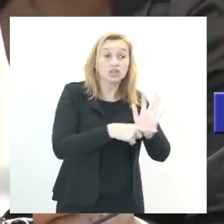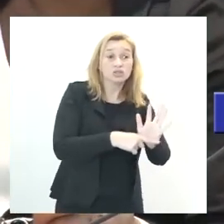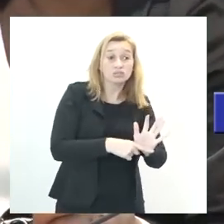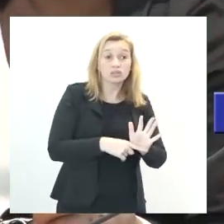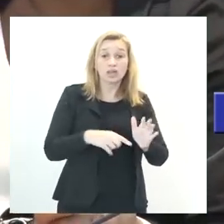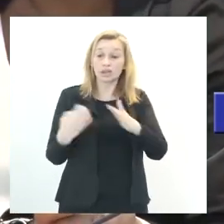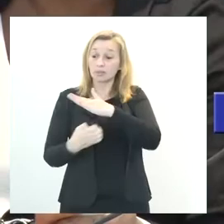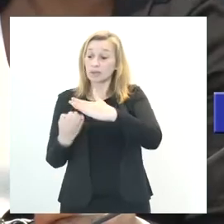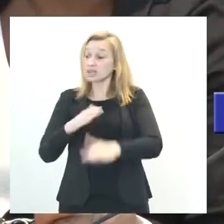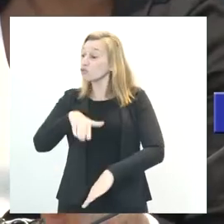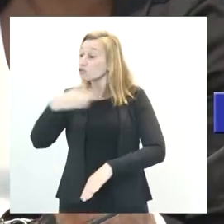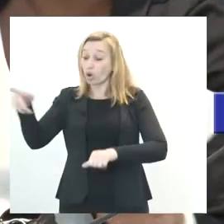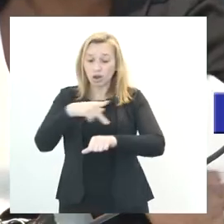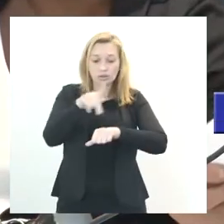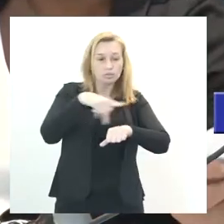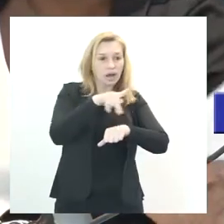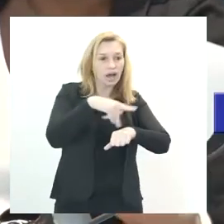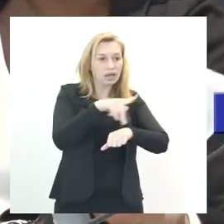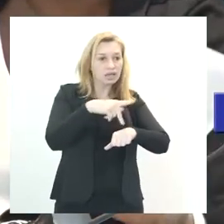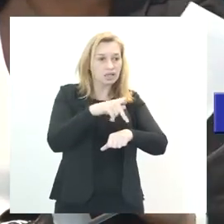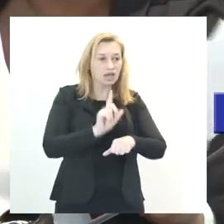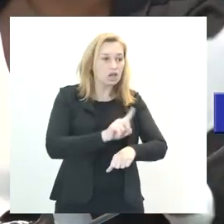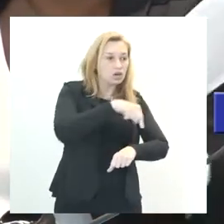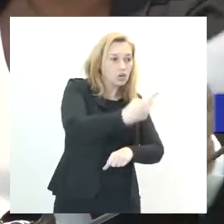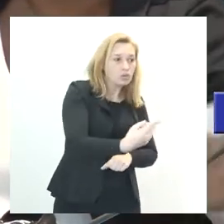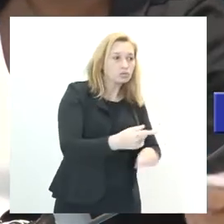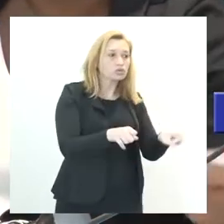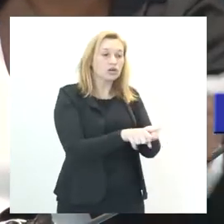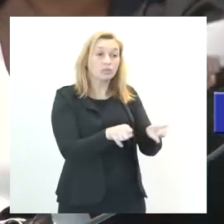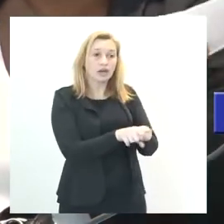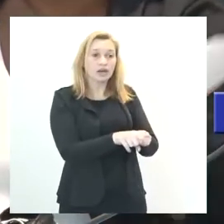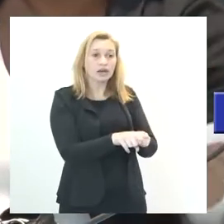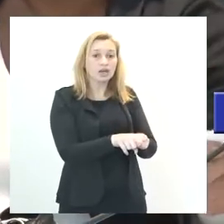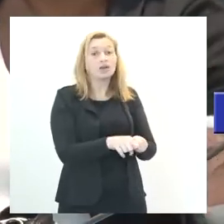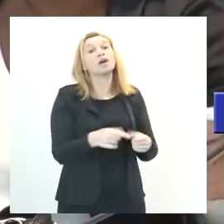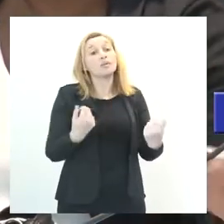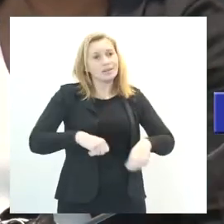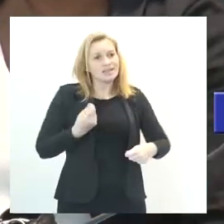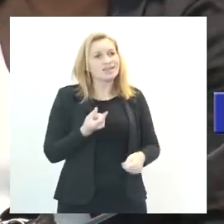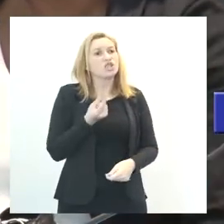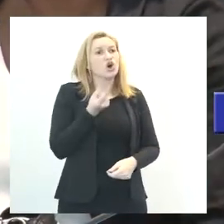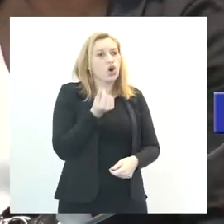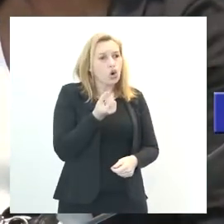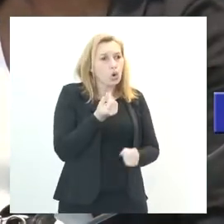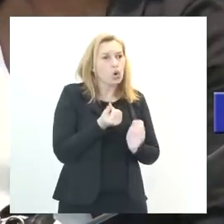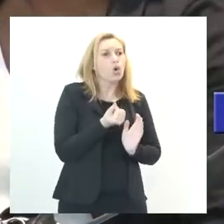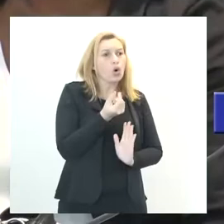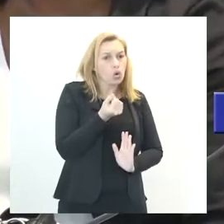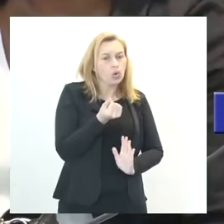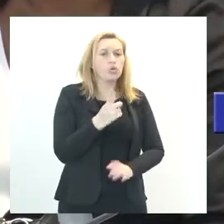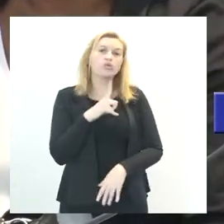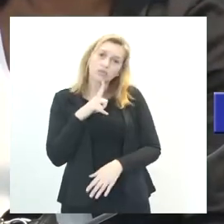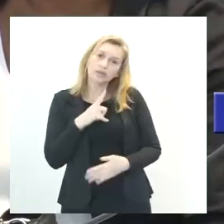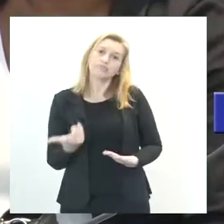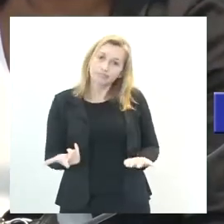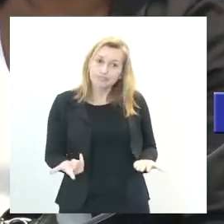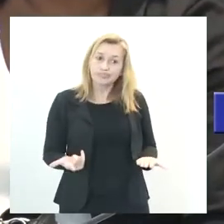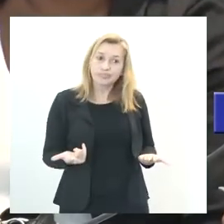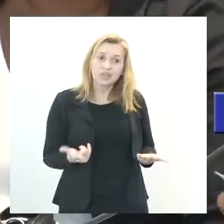e outras mas ao mesmo tempo os acionistas Então tem que dar louco para remunerar os acionistas